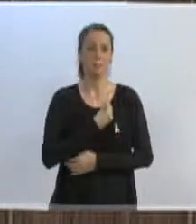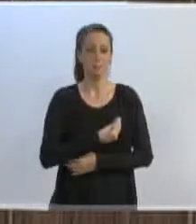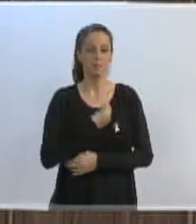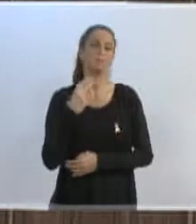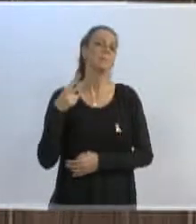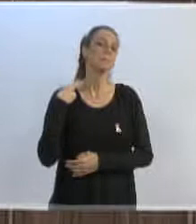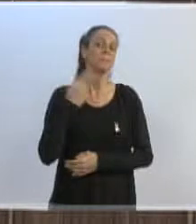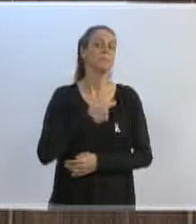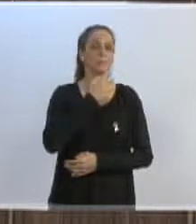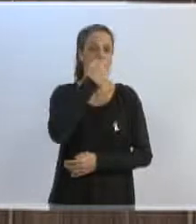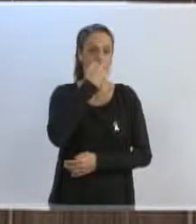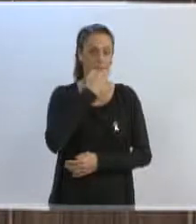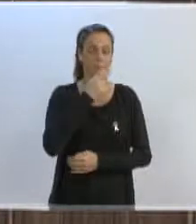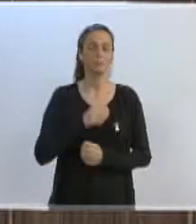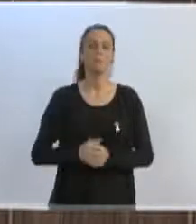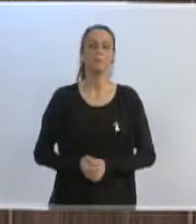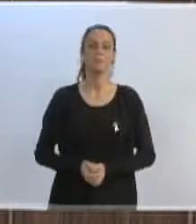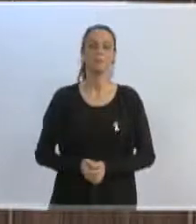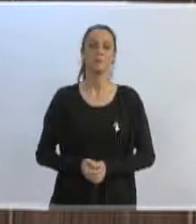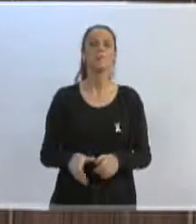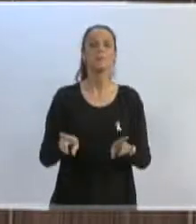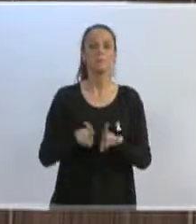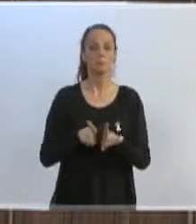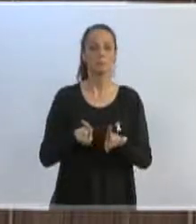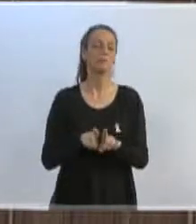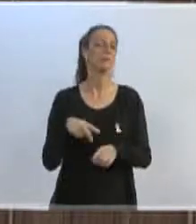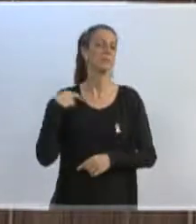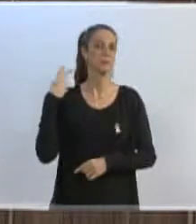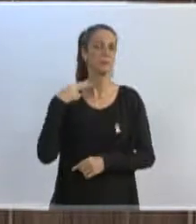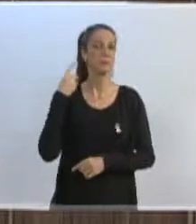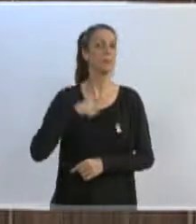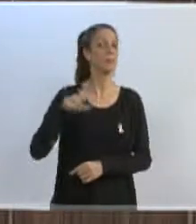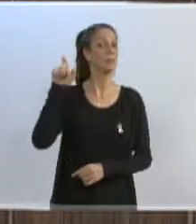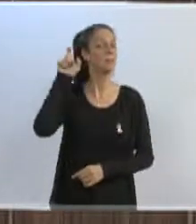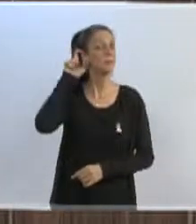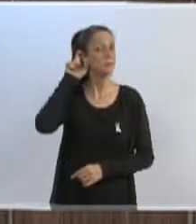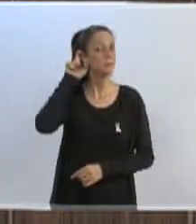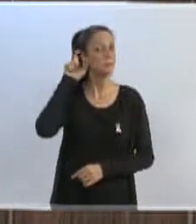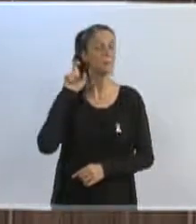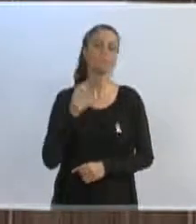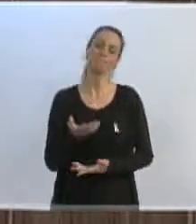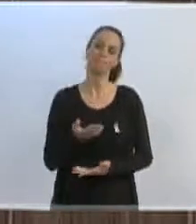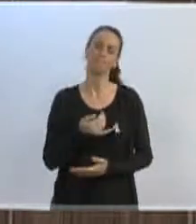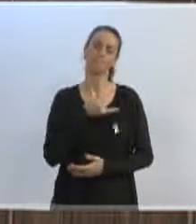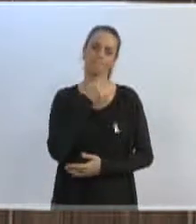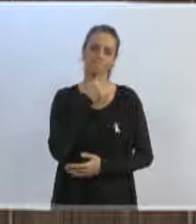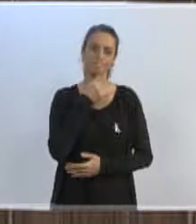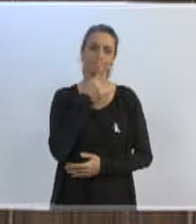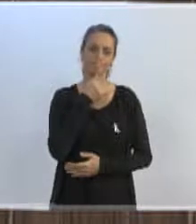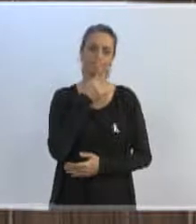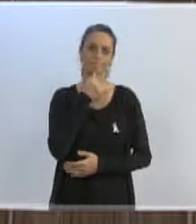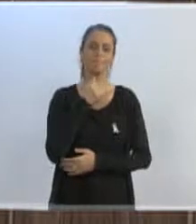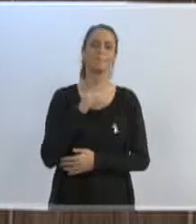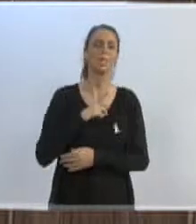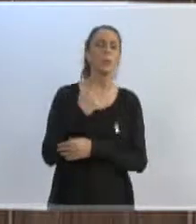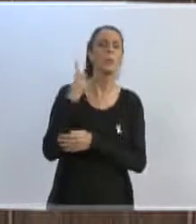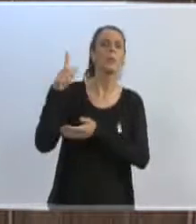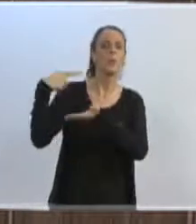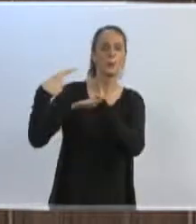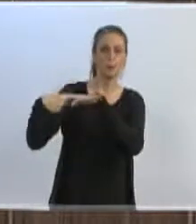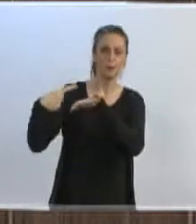vereador Odemar Becker, do nobre vereador Jens-Jürgen Mantal, que infelizmente, por outros